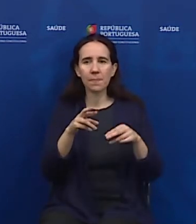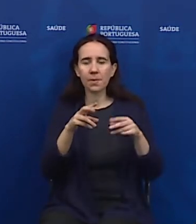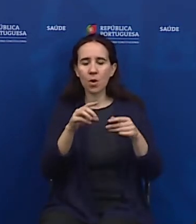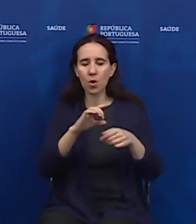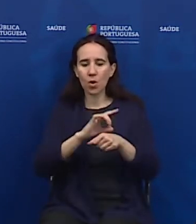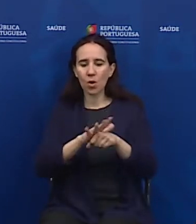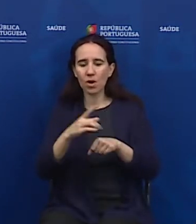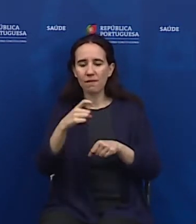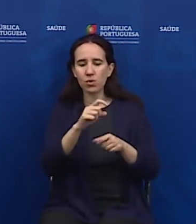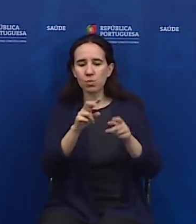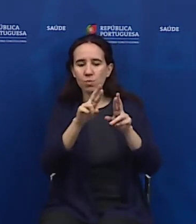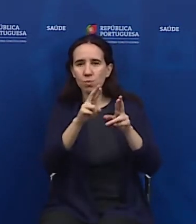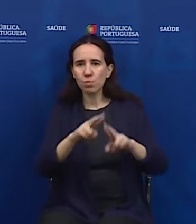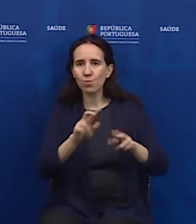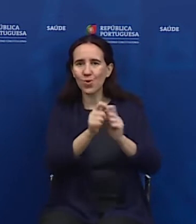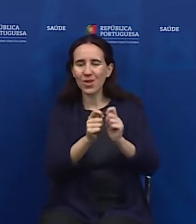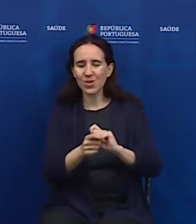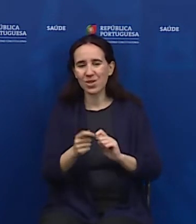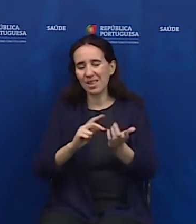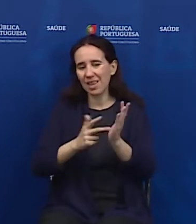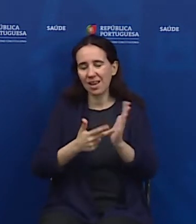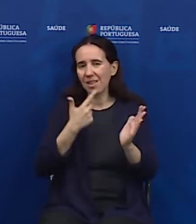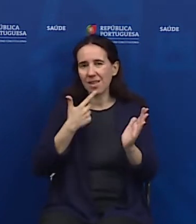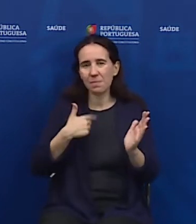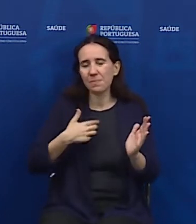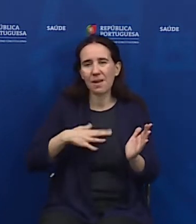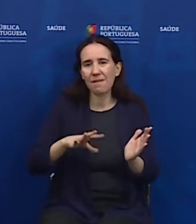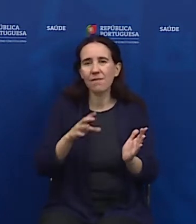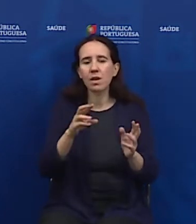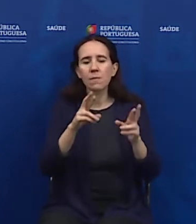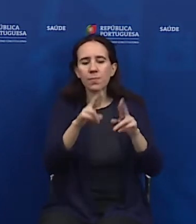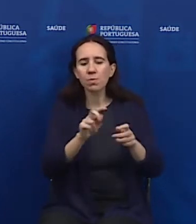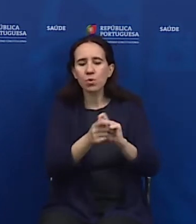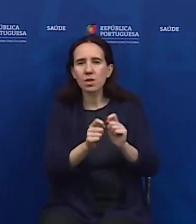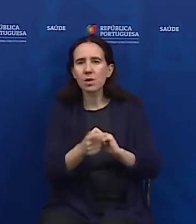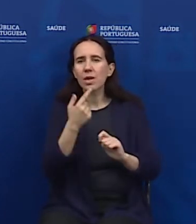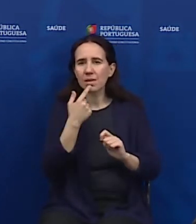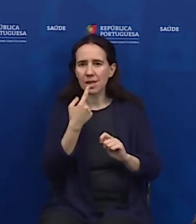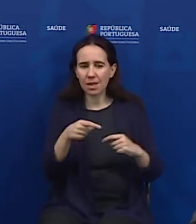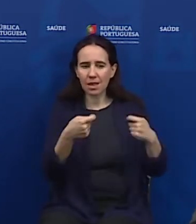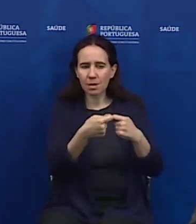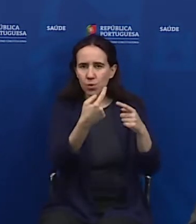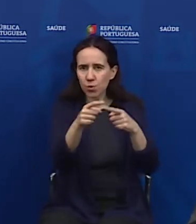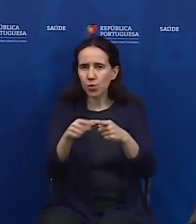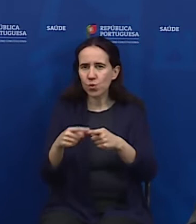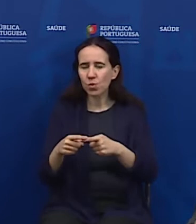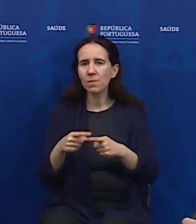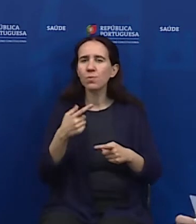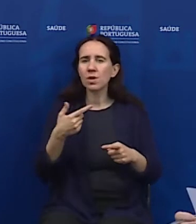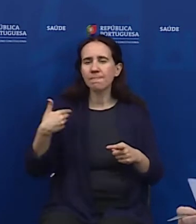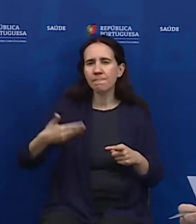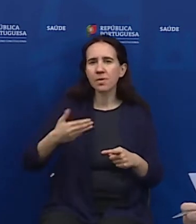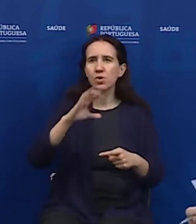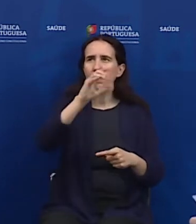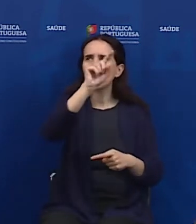do coronavírus, gostaria de perceber, é uma questão técnica, mas se quando falamos de mutações falamos de estirpes diferentes, porque é uma questão que já se tem visto